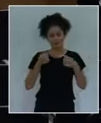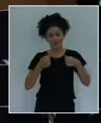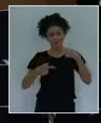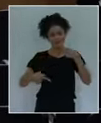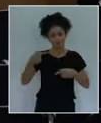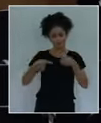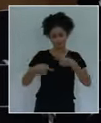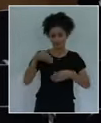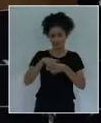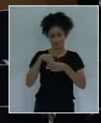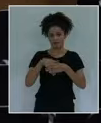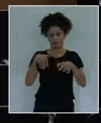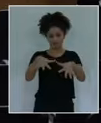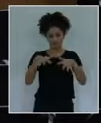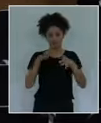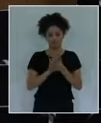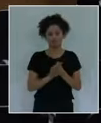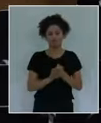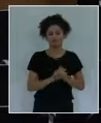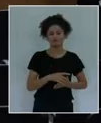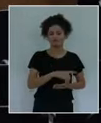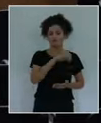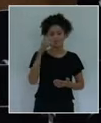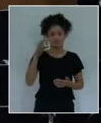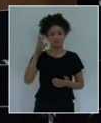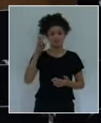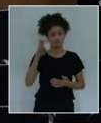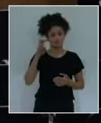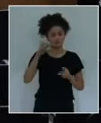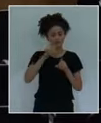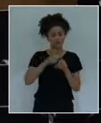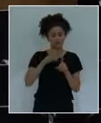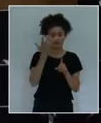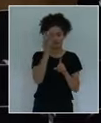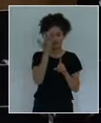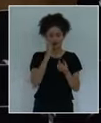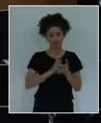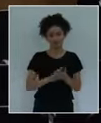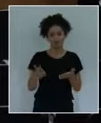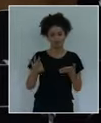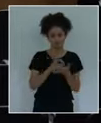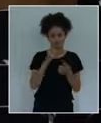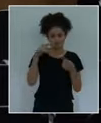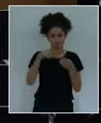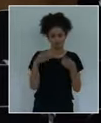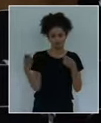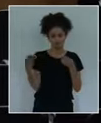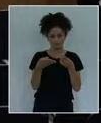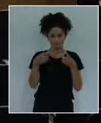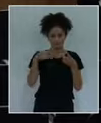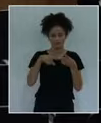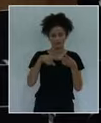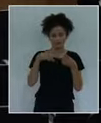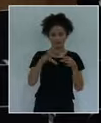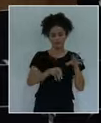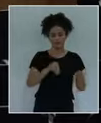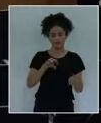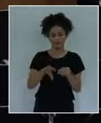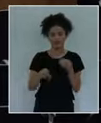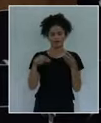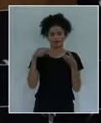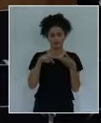votado em plenário. Sala das Comissões, 5 de fevereiro de 2020. Juscelino da Silva Machado, Antônio Castro Pracatá de